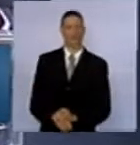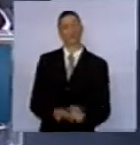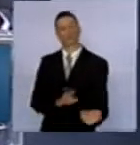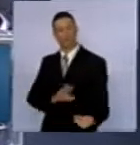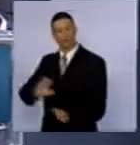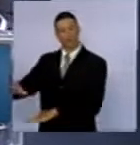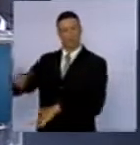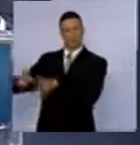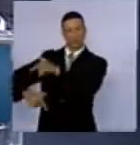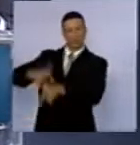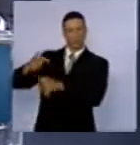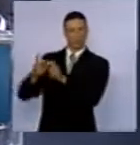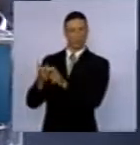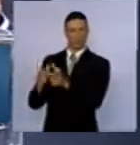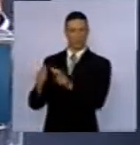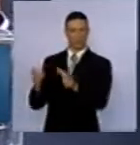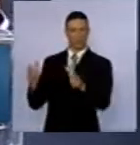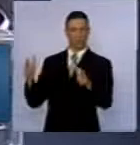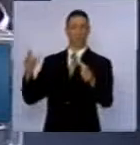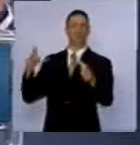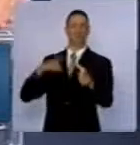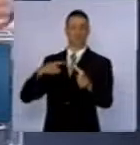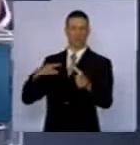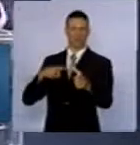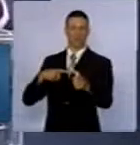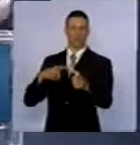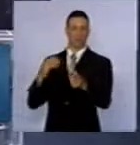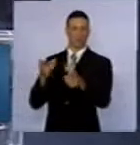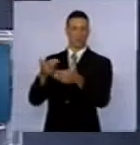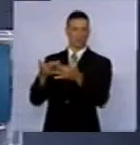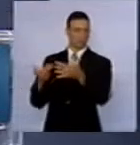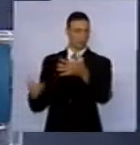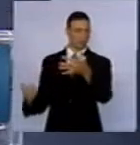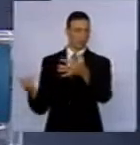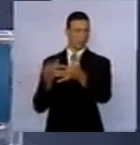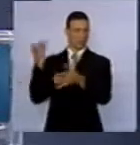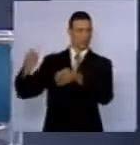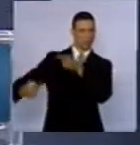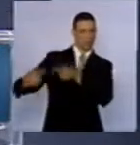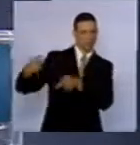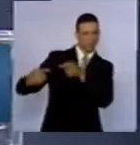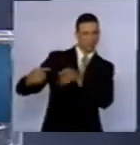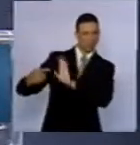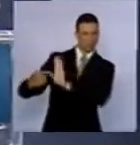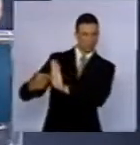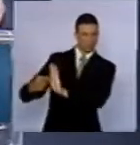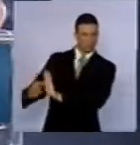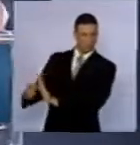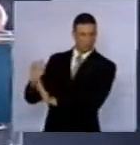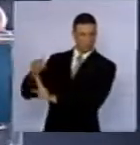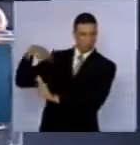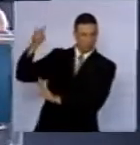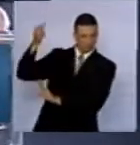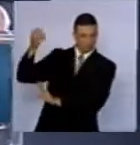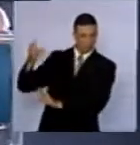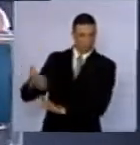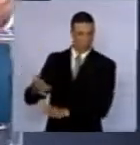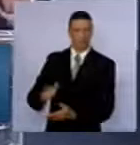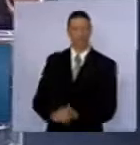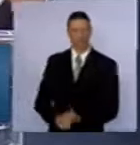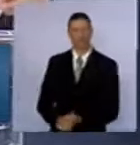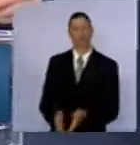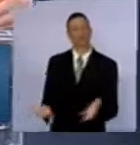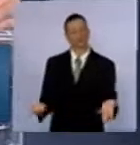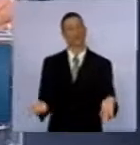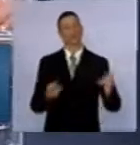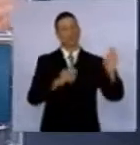e aí, logicamente, envolve outros aspectos que são relevantes da concorrência, que nós vamos falar um pouquinho mais à frente. Mas, assim, enfim, a televisão se